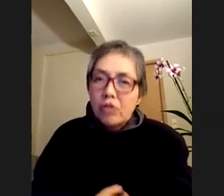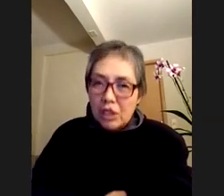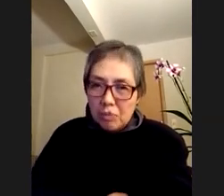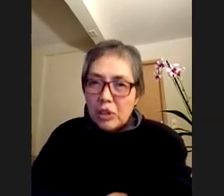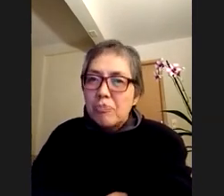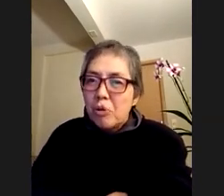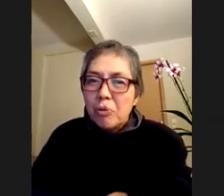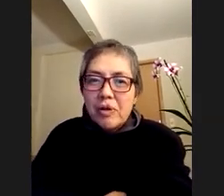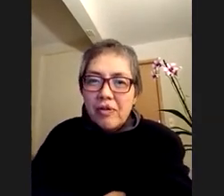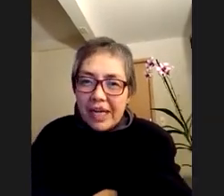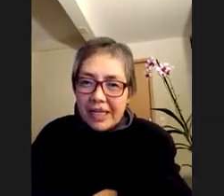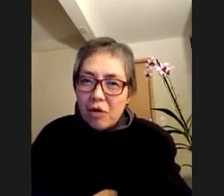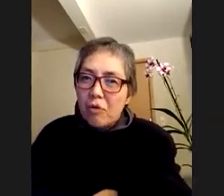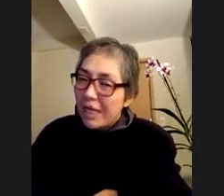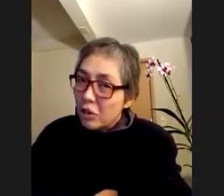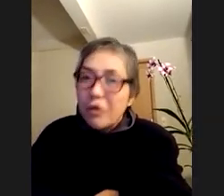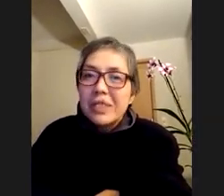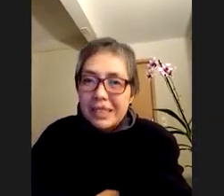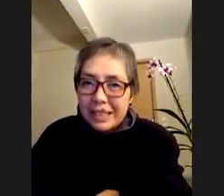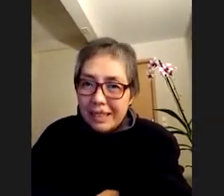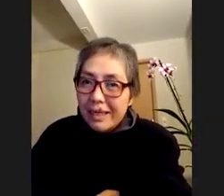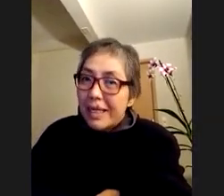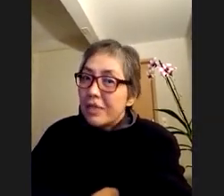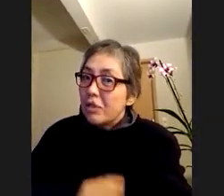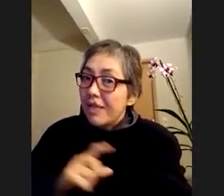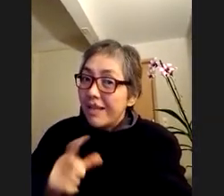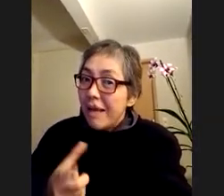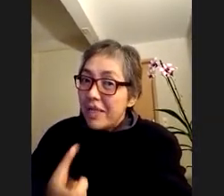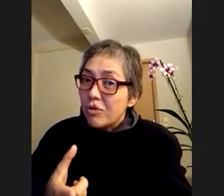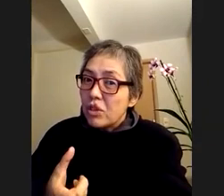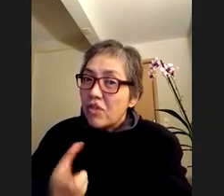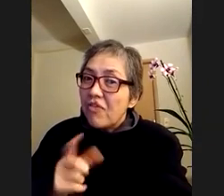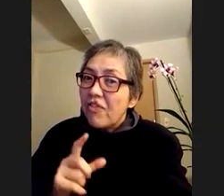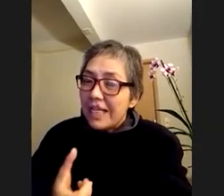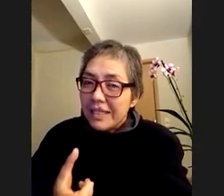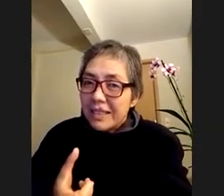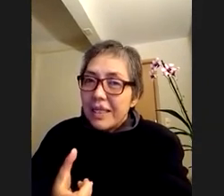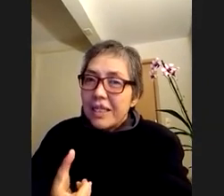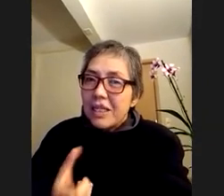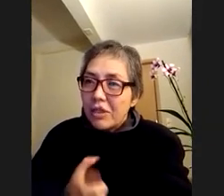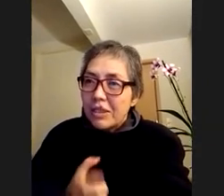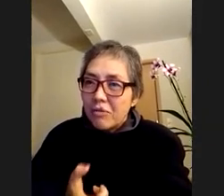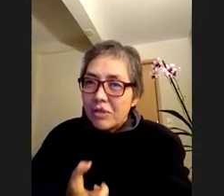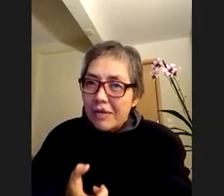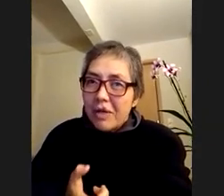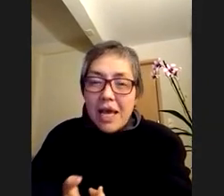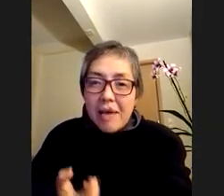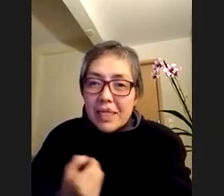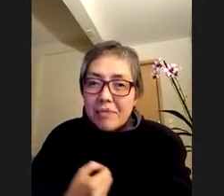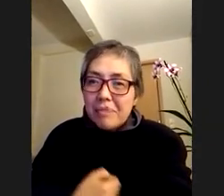o transporte público e ficar em aglomerações, etc. Então, são tratamentos diferentes que nós temos